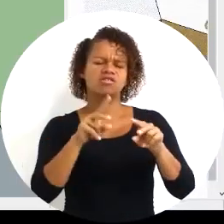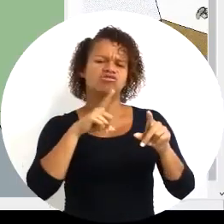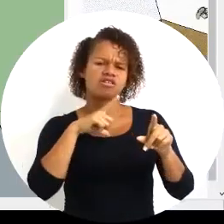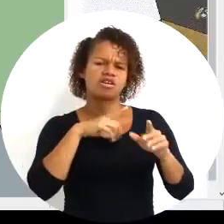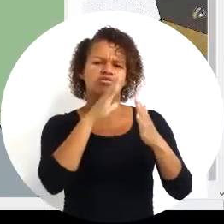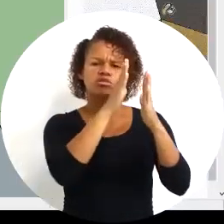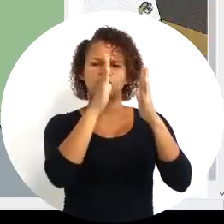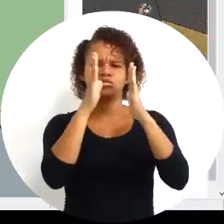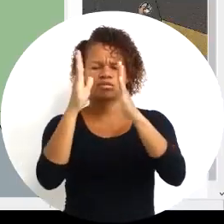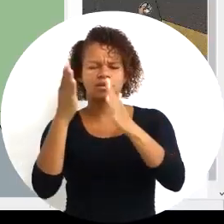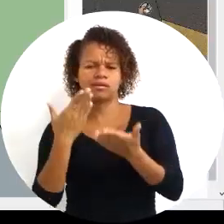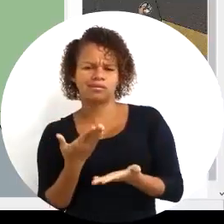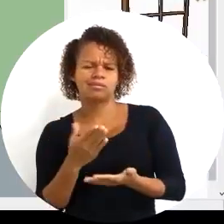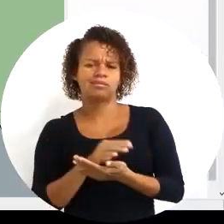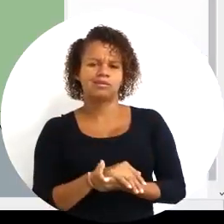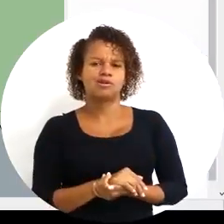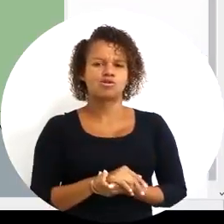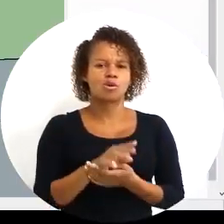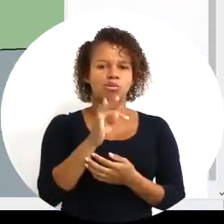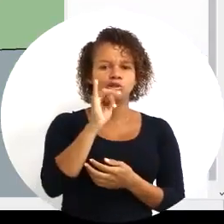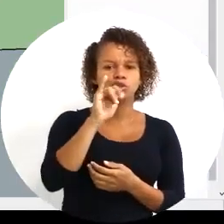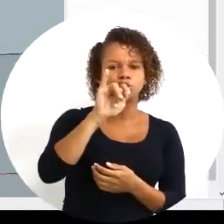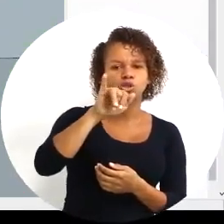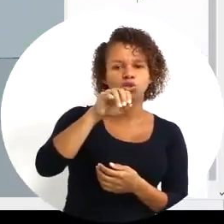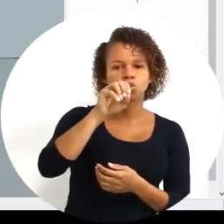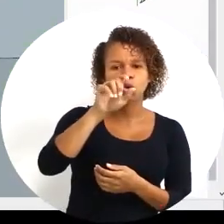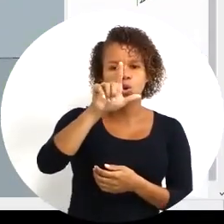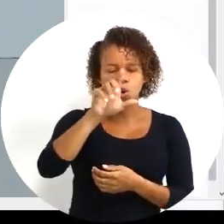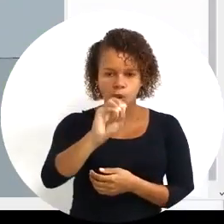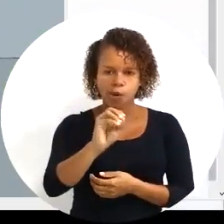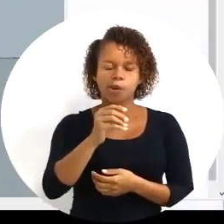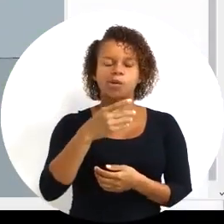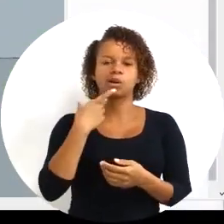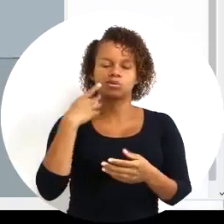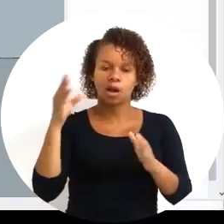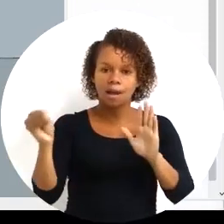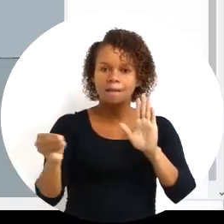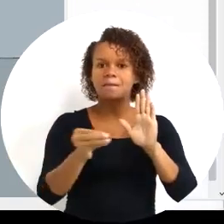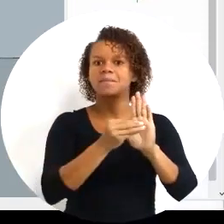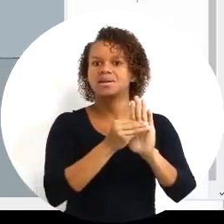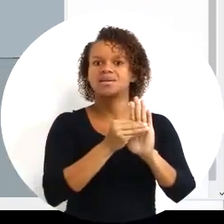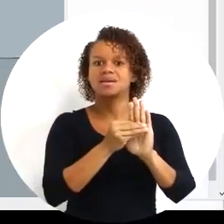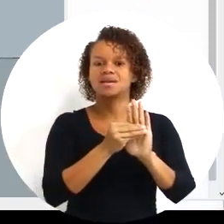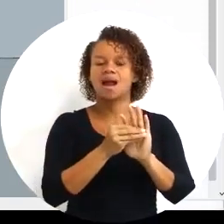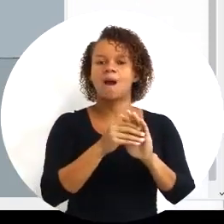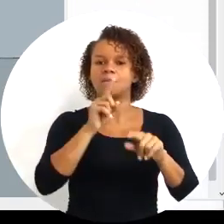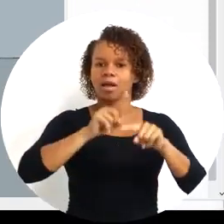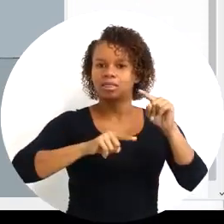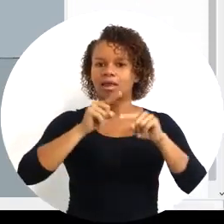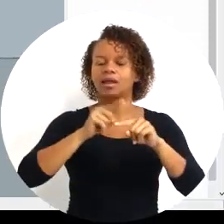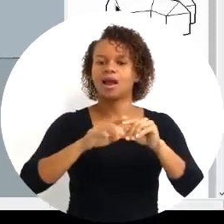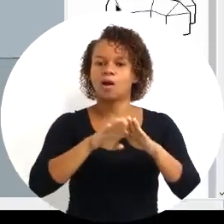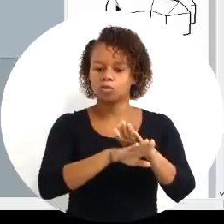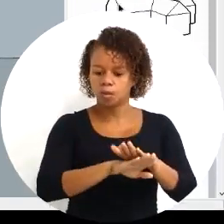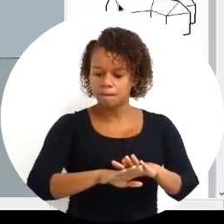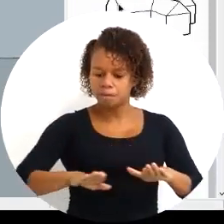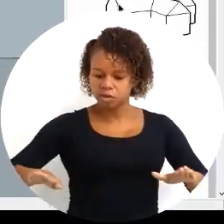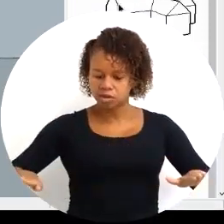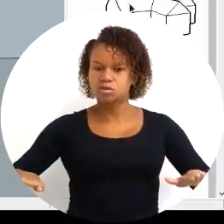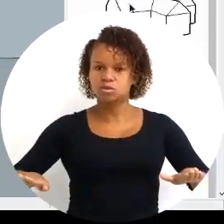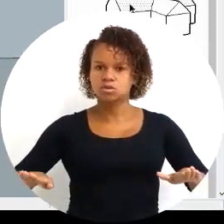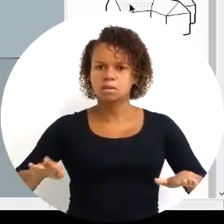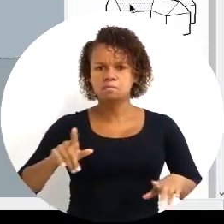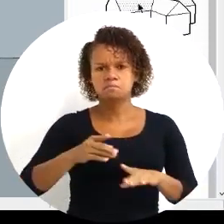que já fazem parte da biblioteca do SketchUp, como o tijolo, e nesse caso nós vamos aplicar um material no